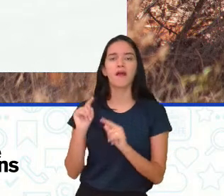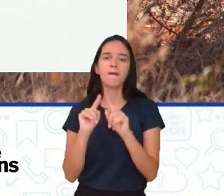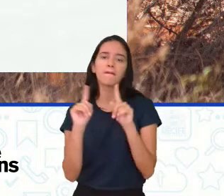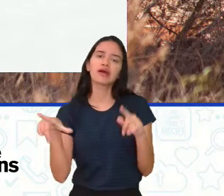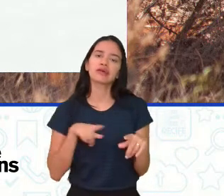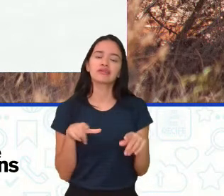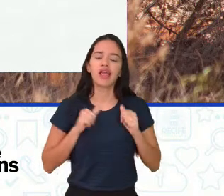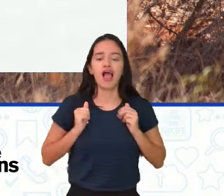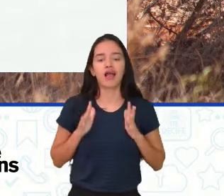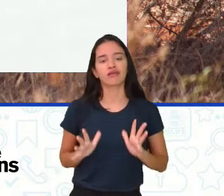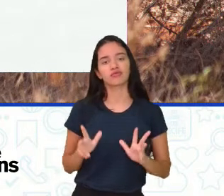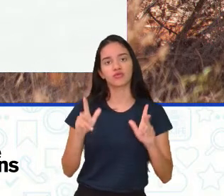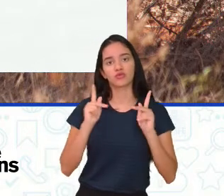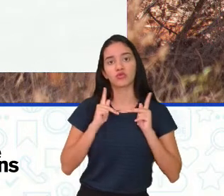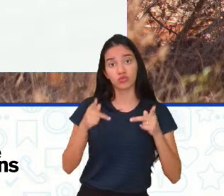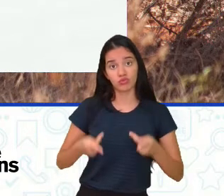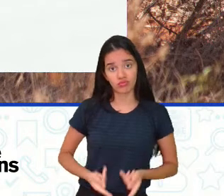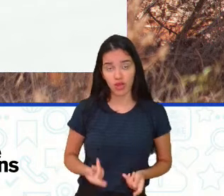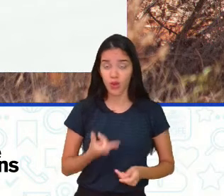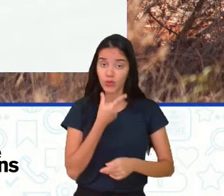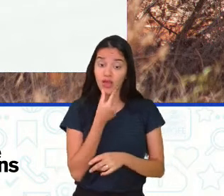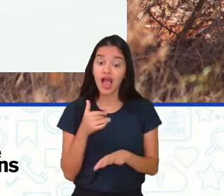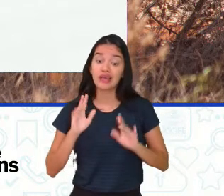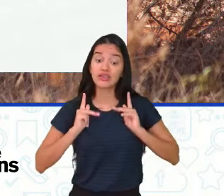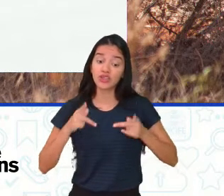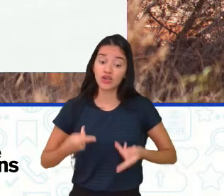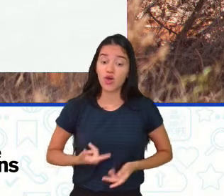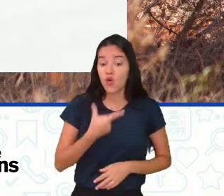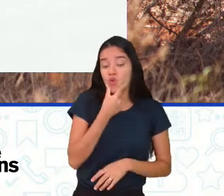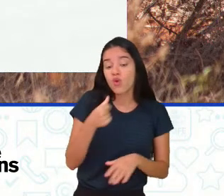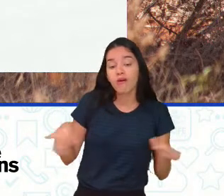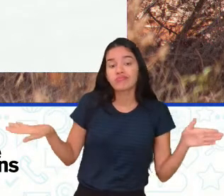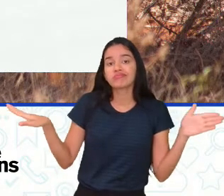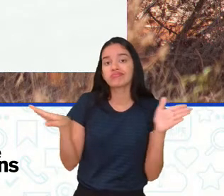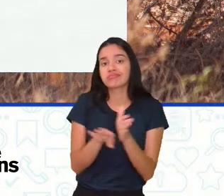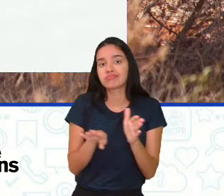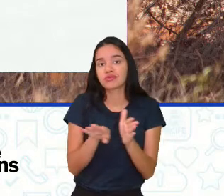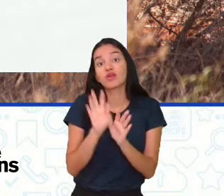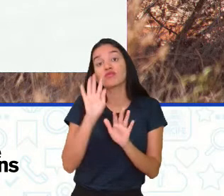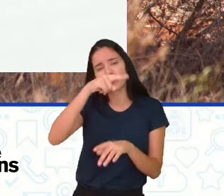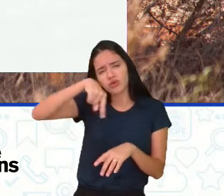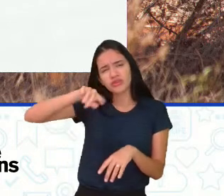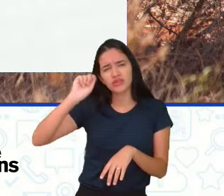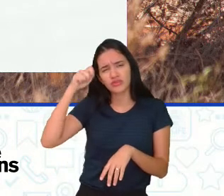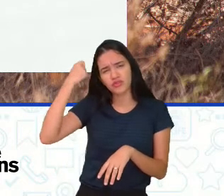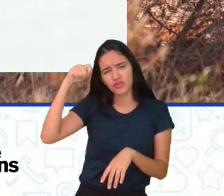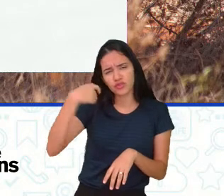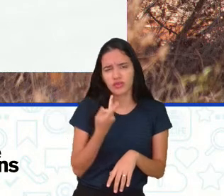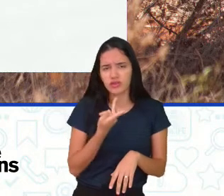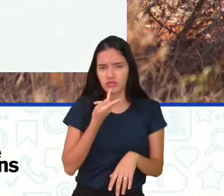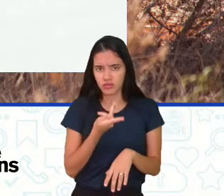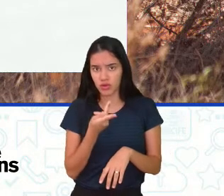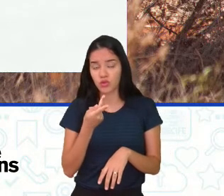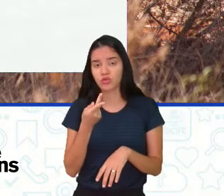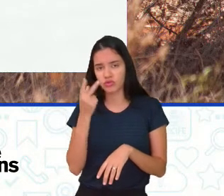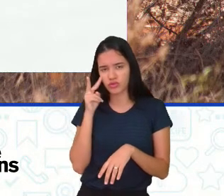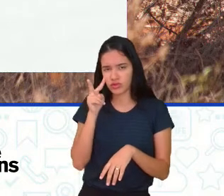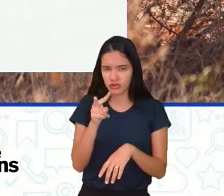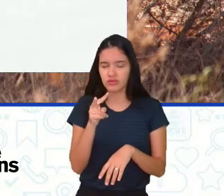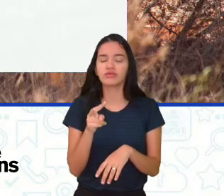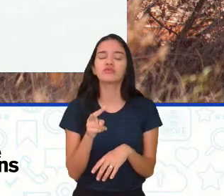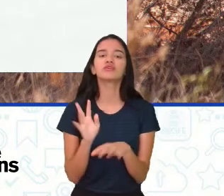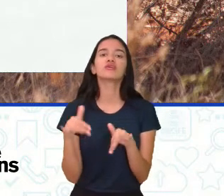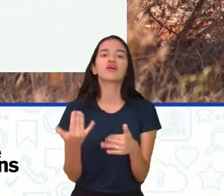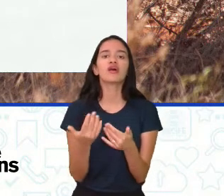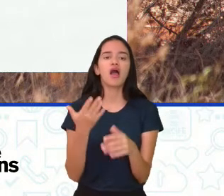do homem. Chega um homem, como vocês viram aí no vídeo, e faz o quê? Desmata uma grande